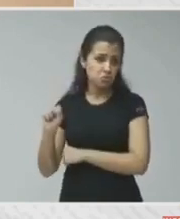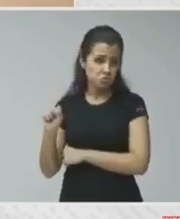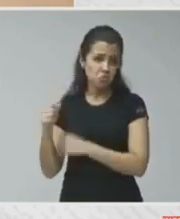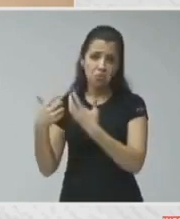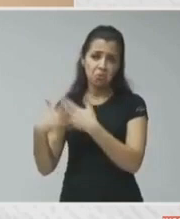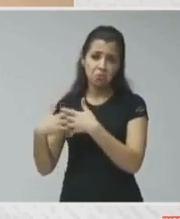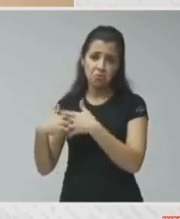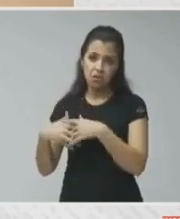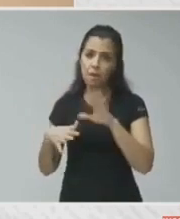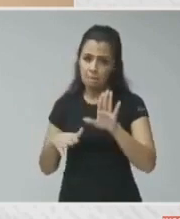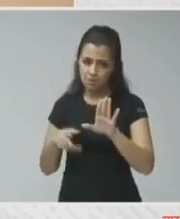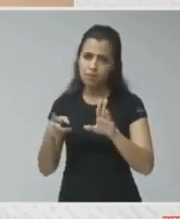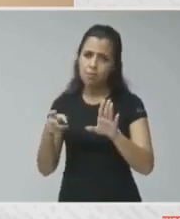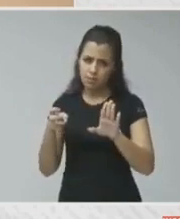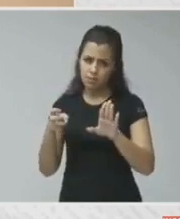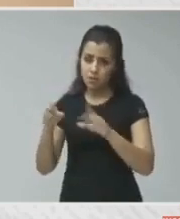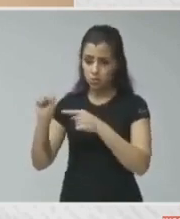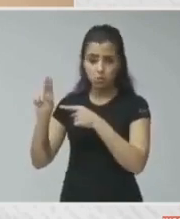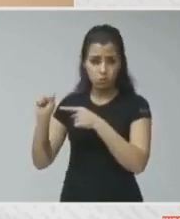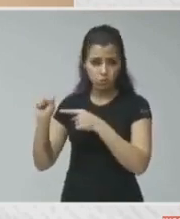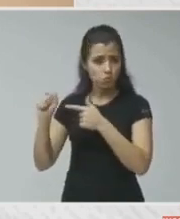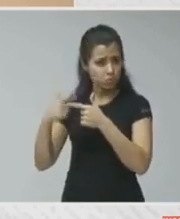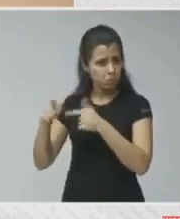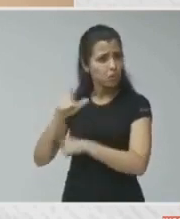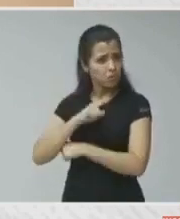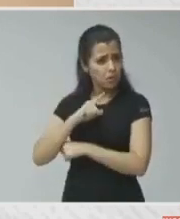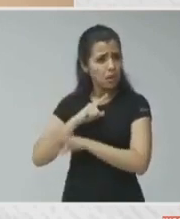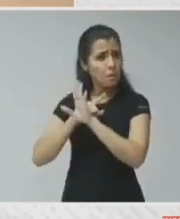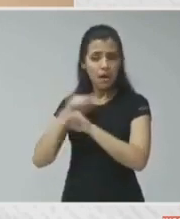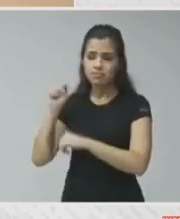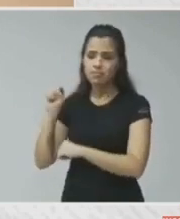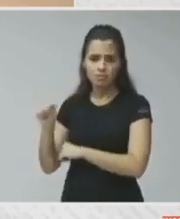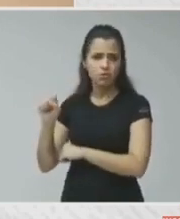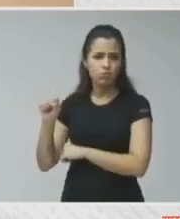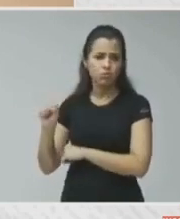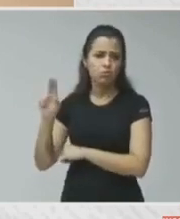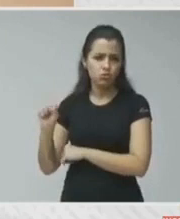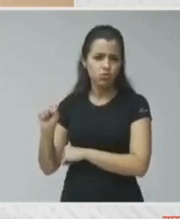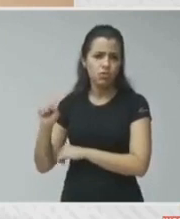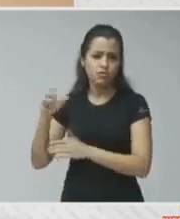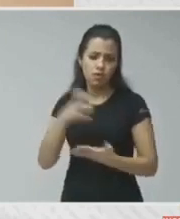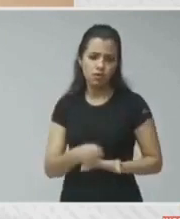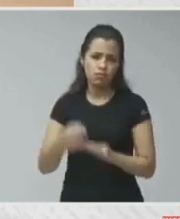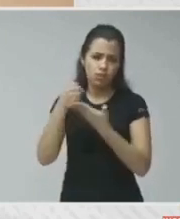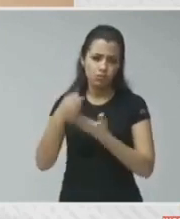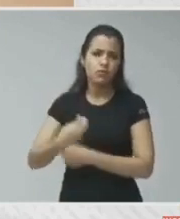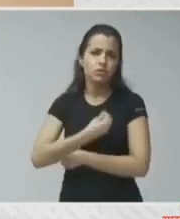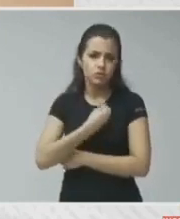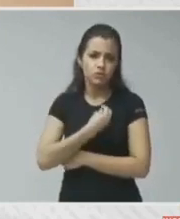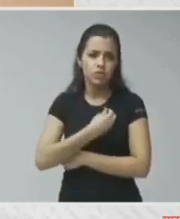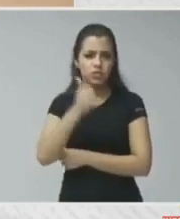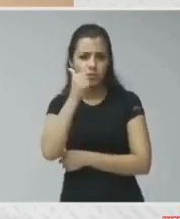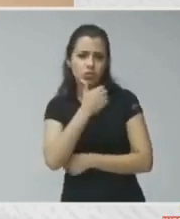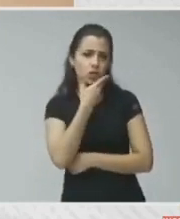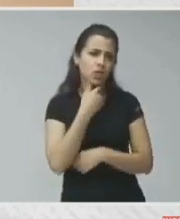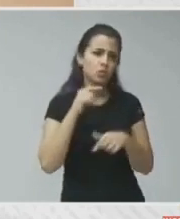dos seus inúmeros problemas, o SUS que está salvando a vida dos trabalhadores, das trabalhadoras em